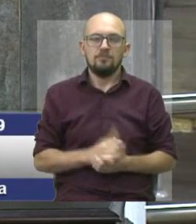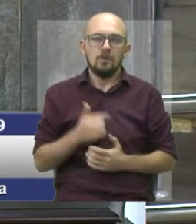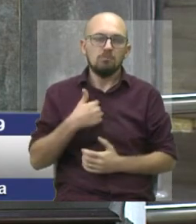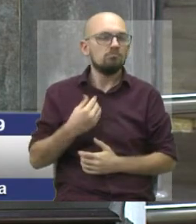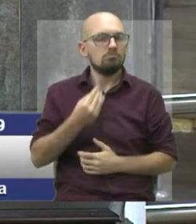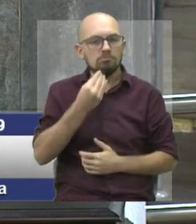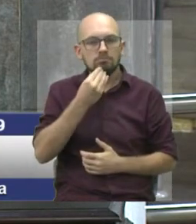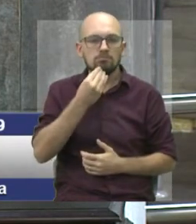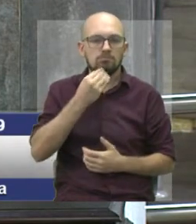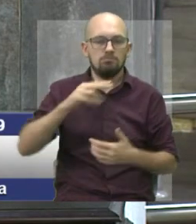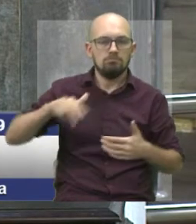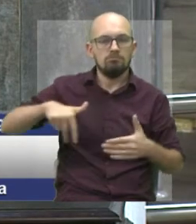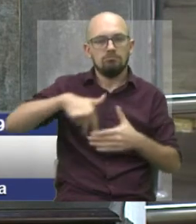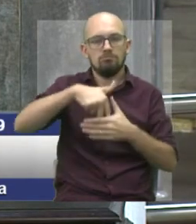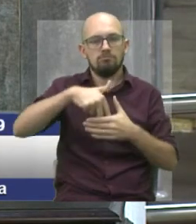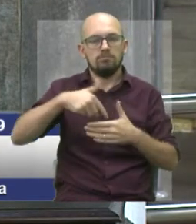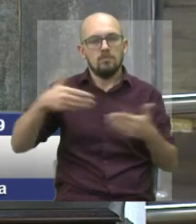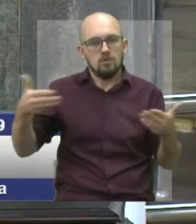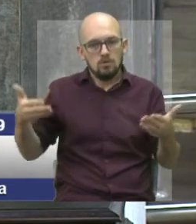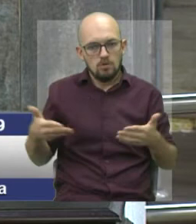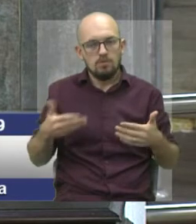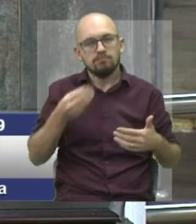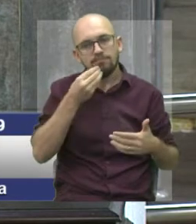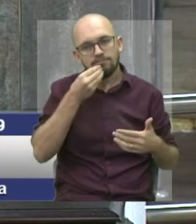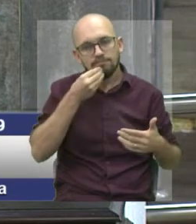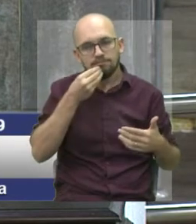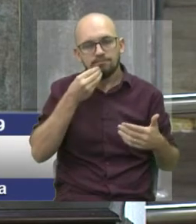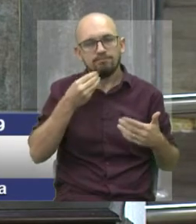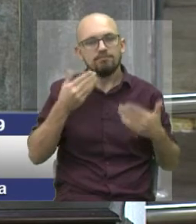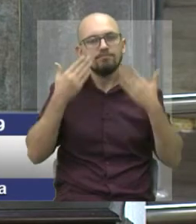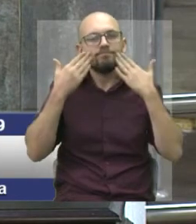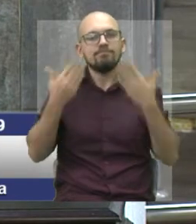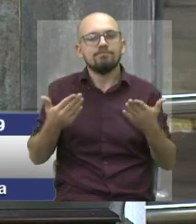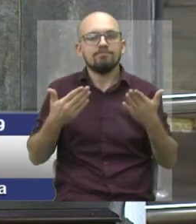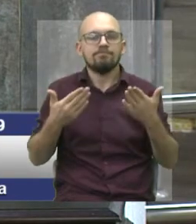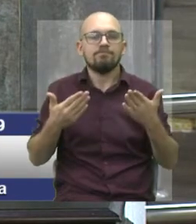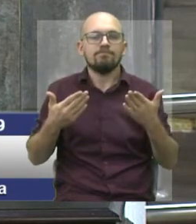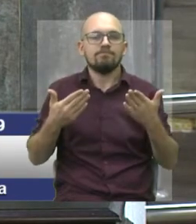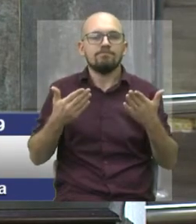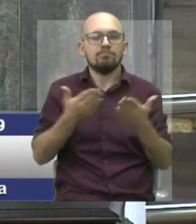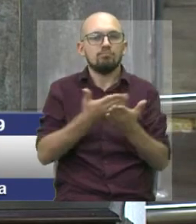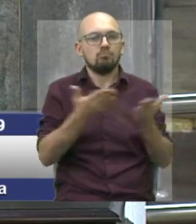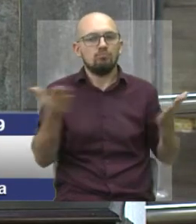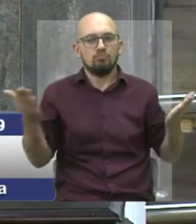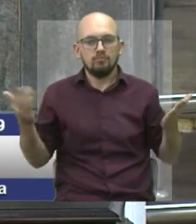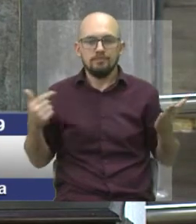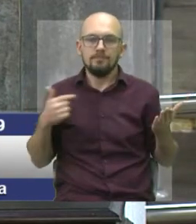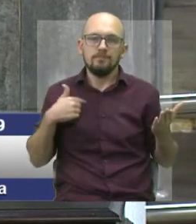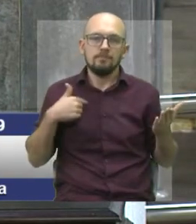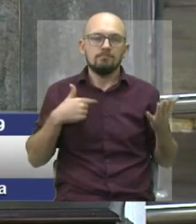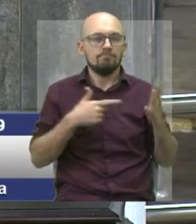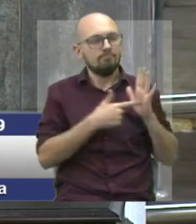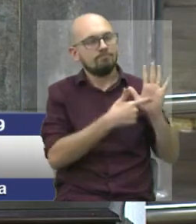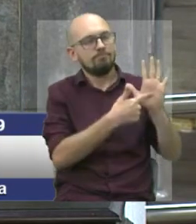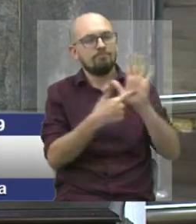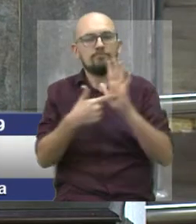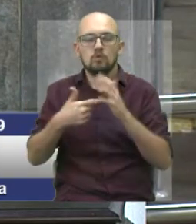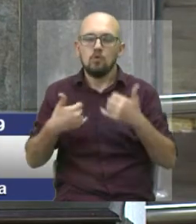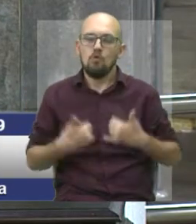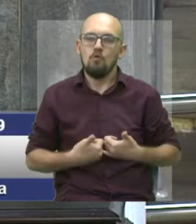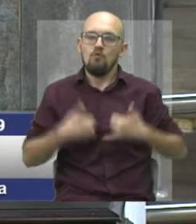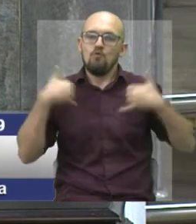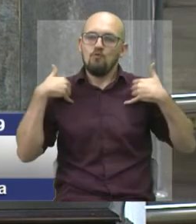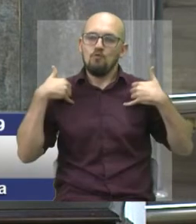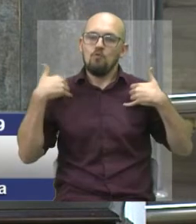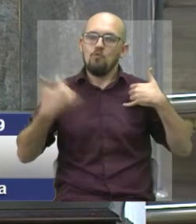poderia deixar essa oportunidade de externar aqui o nosso orgulho e a honra que